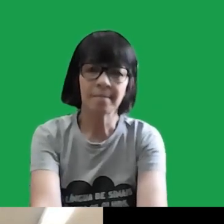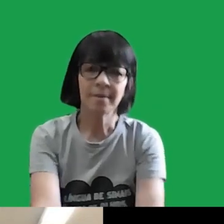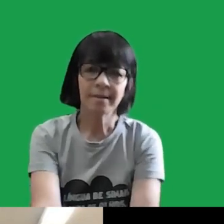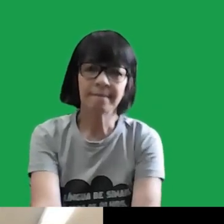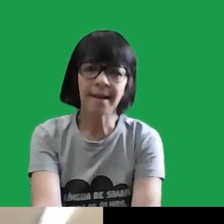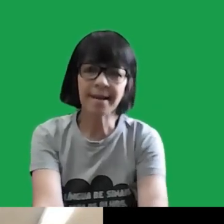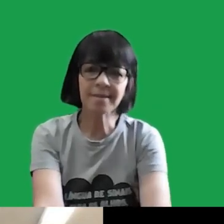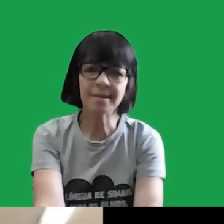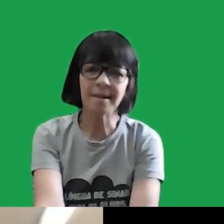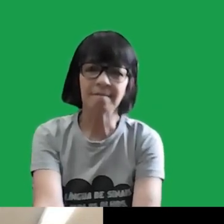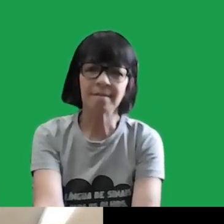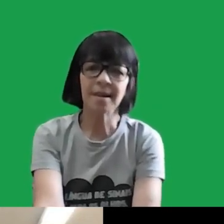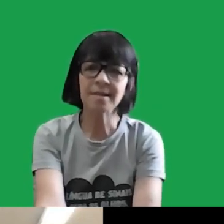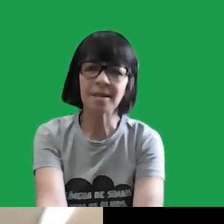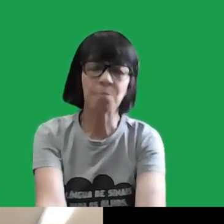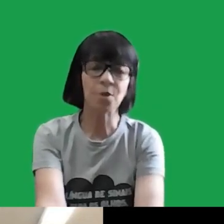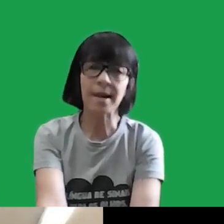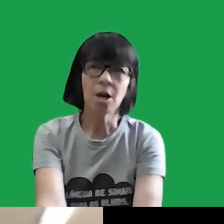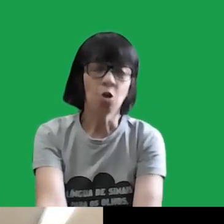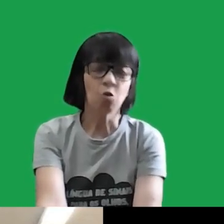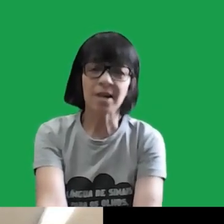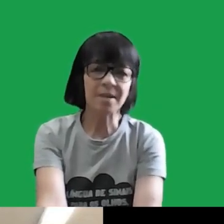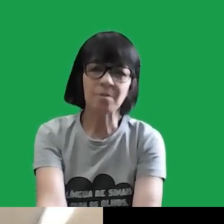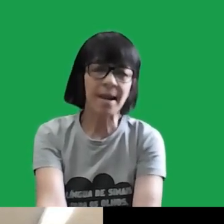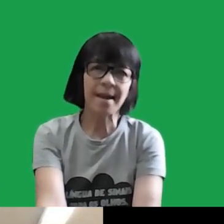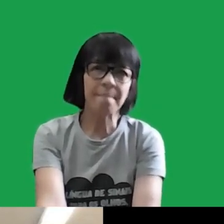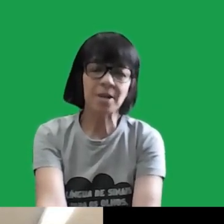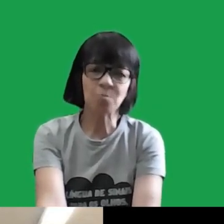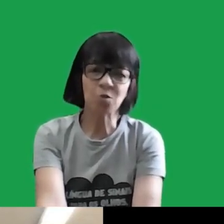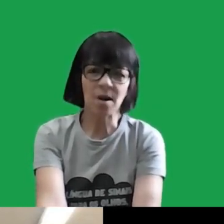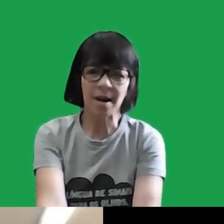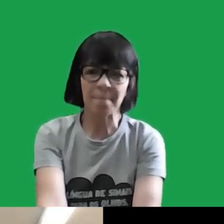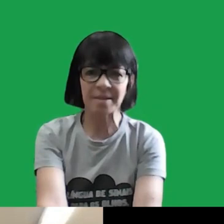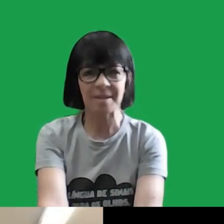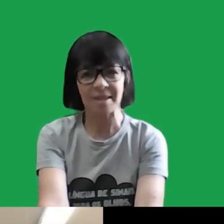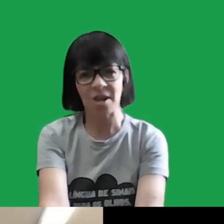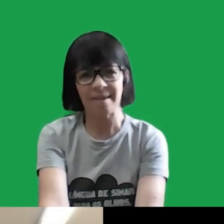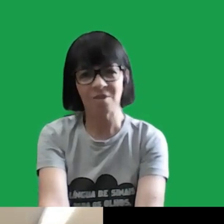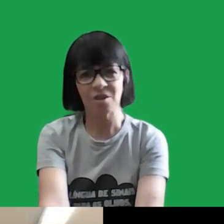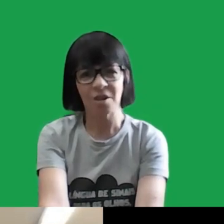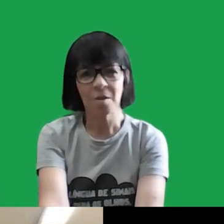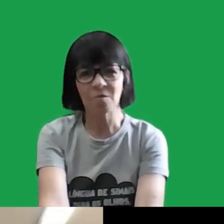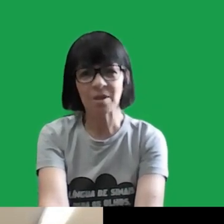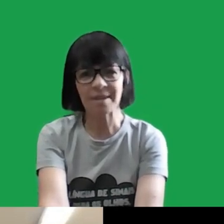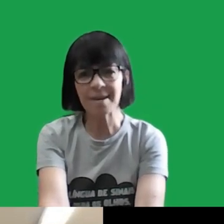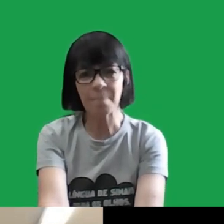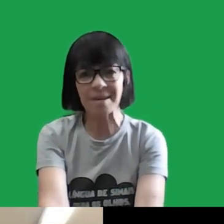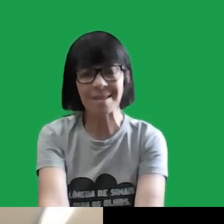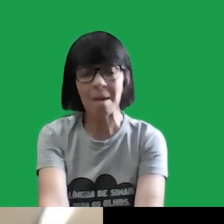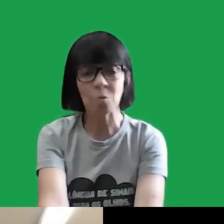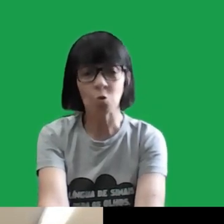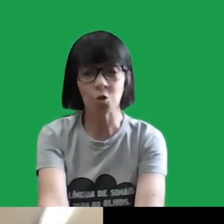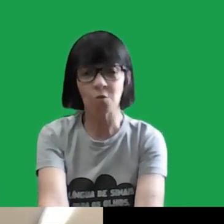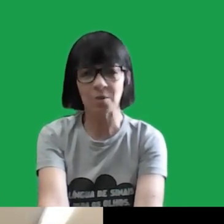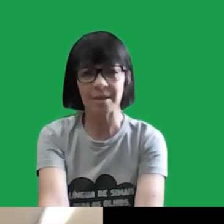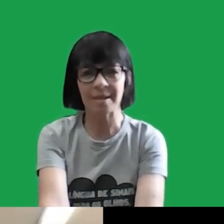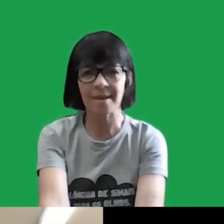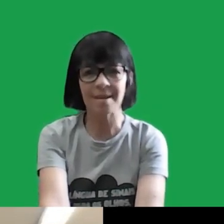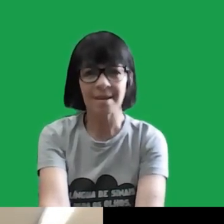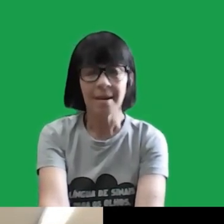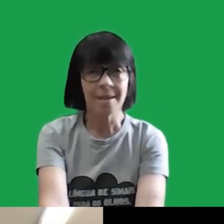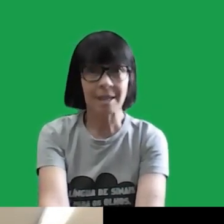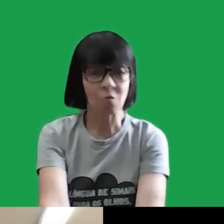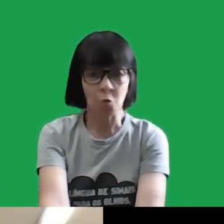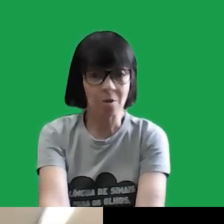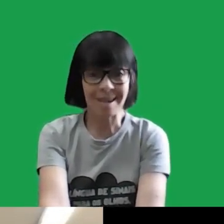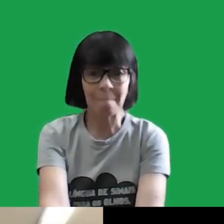sim. Tem sim, tem sim, porque o Libras mexe muito com a cabeça da gente, porque você tem que pensar muito, você tem